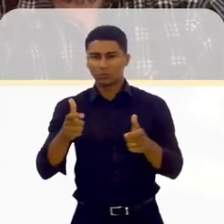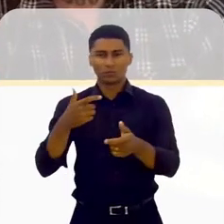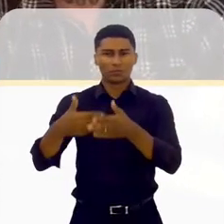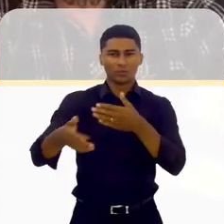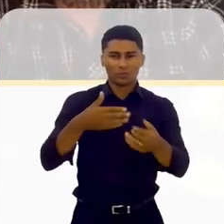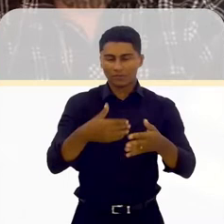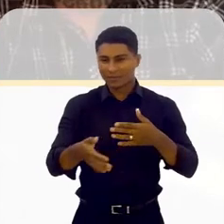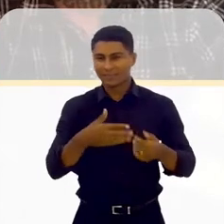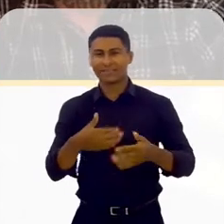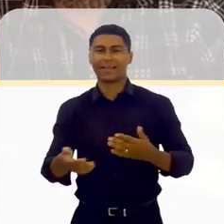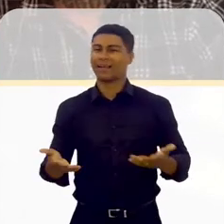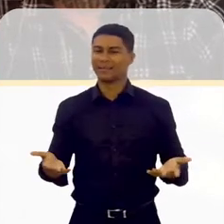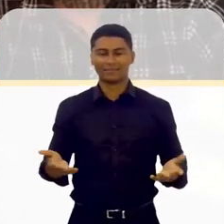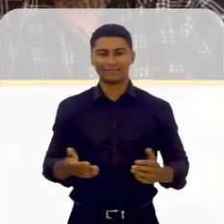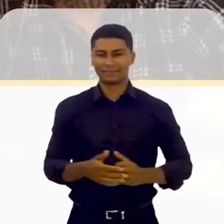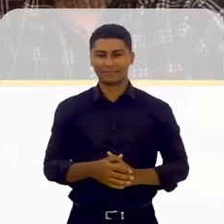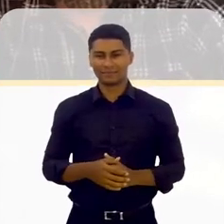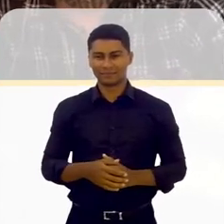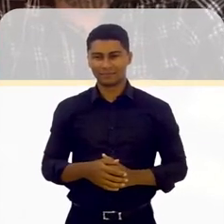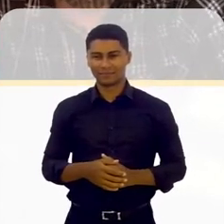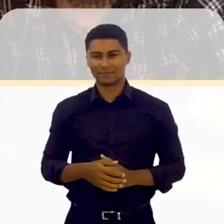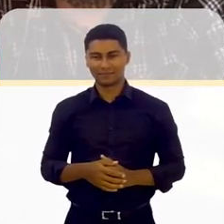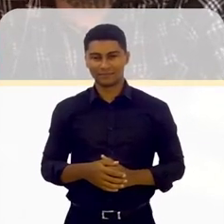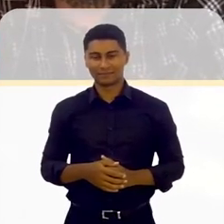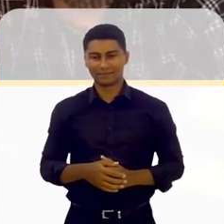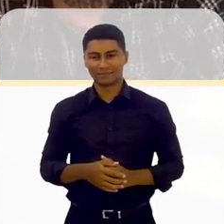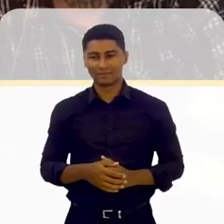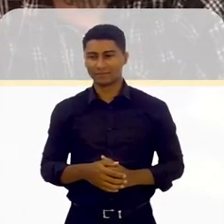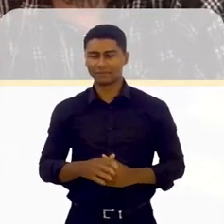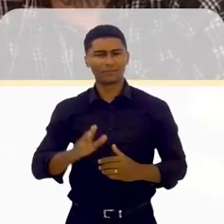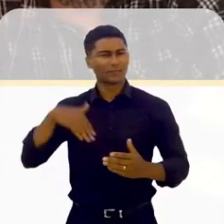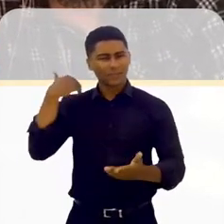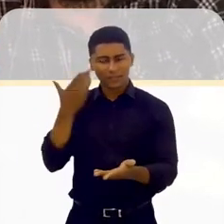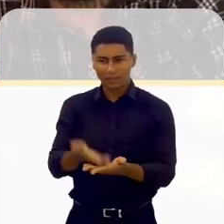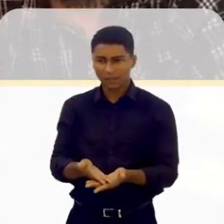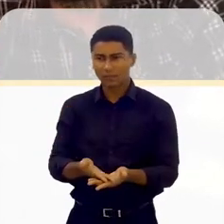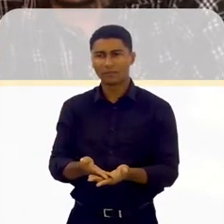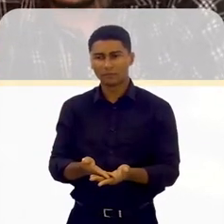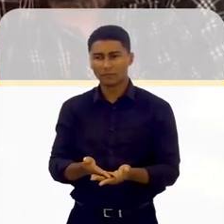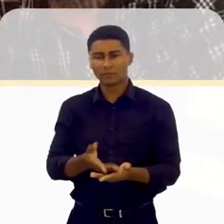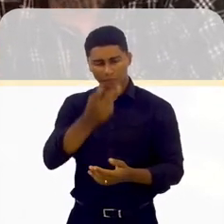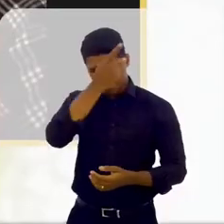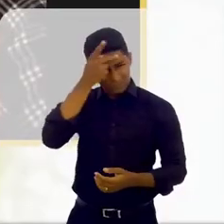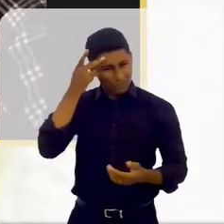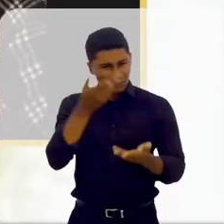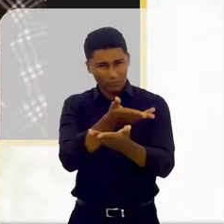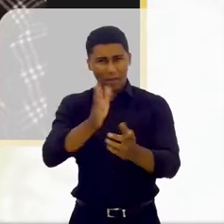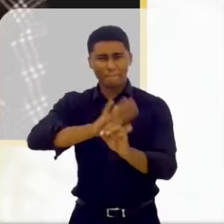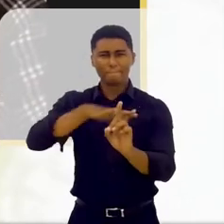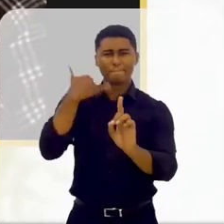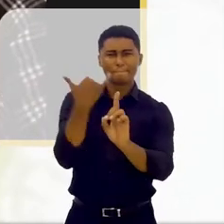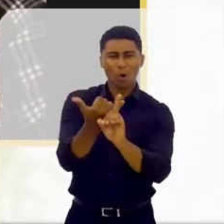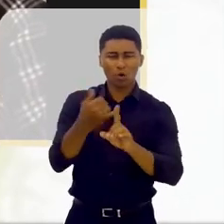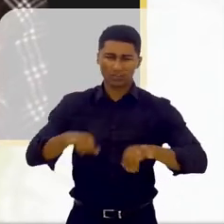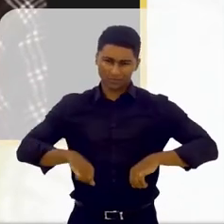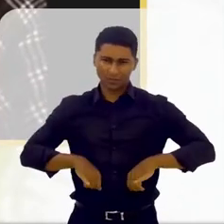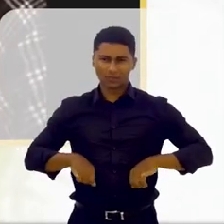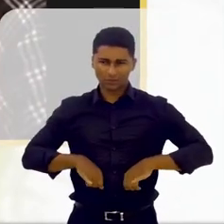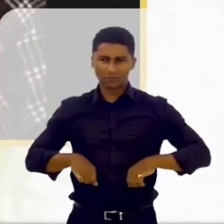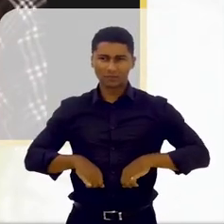isso gente. é E muita missão de vocês. as Isso é pessoas eram. muita missão. Até hoje tem pessoas que sofrem bullying,